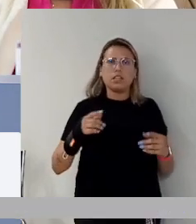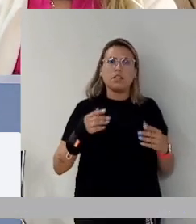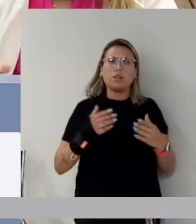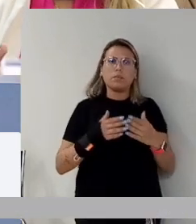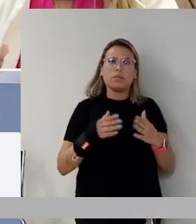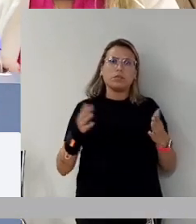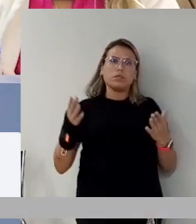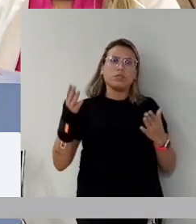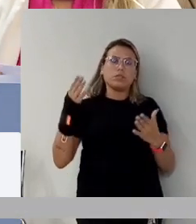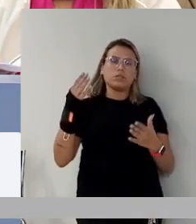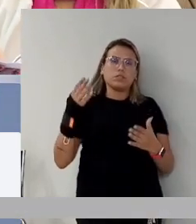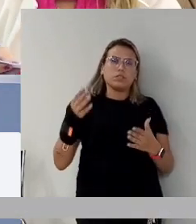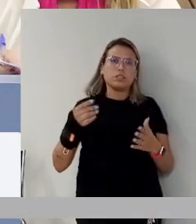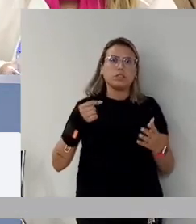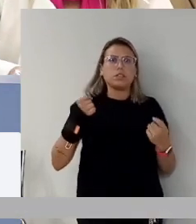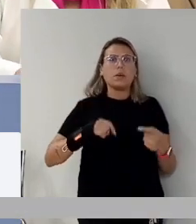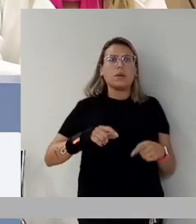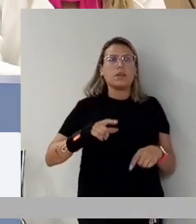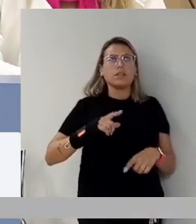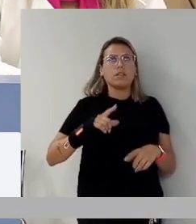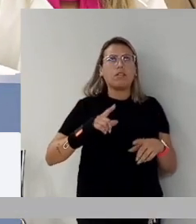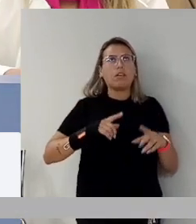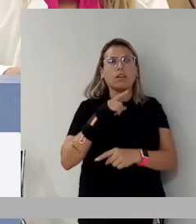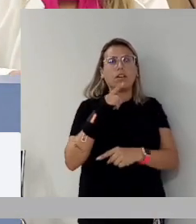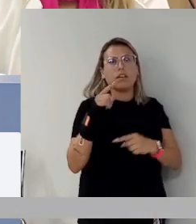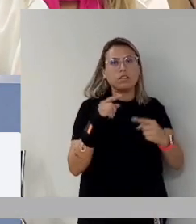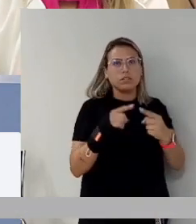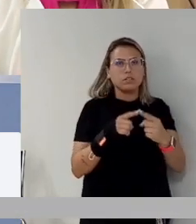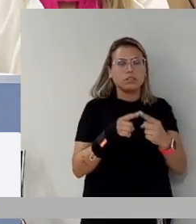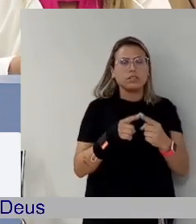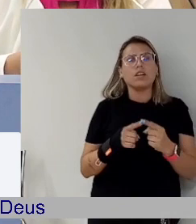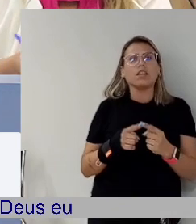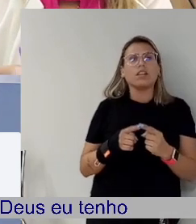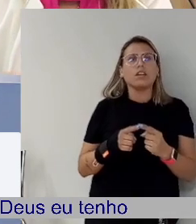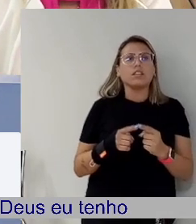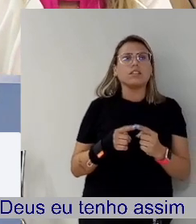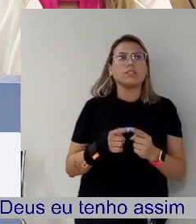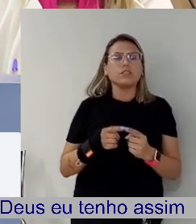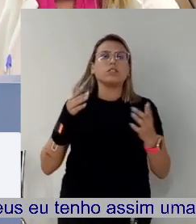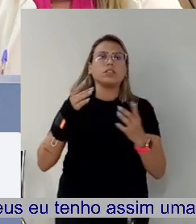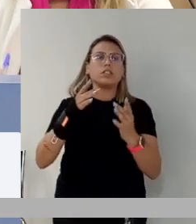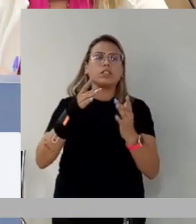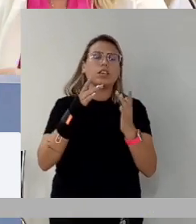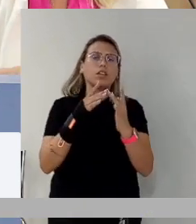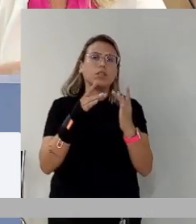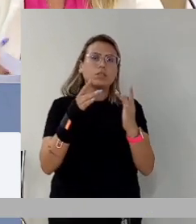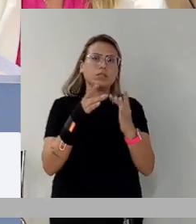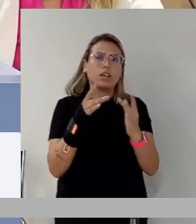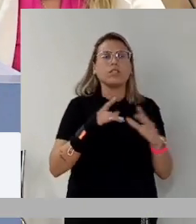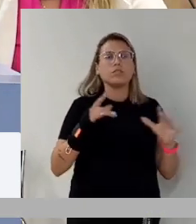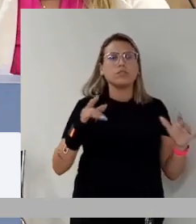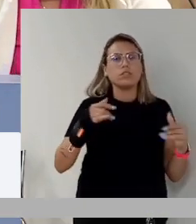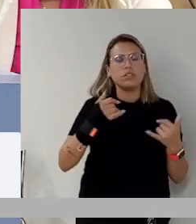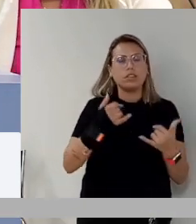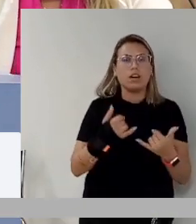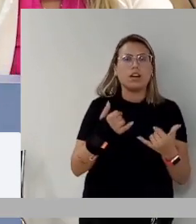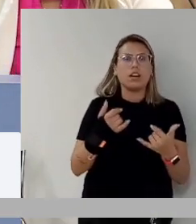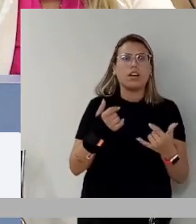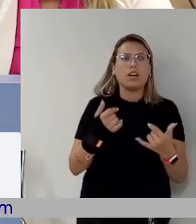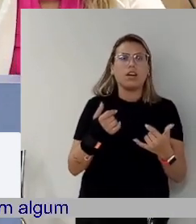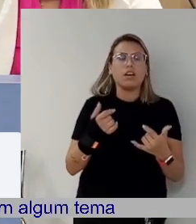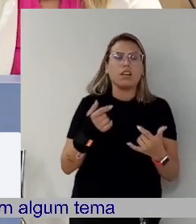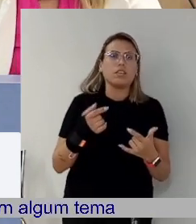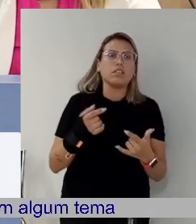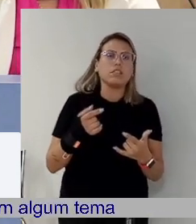você quando tem algum tema relacionado faço questão de entrar em contato né E aí você sempre com muita